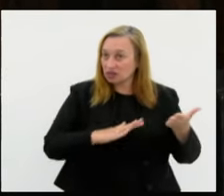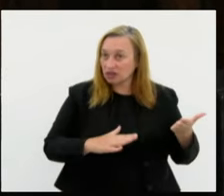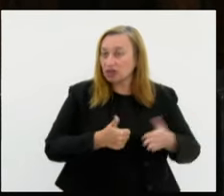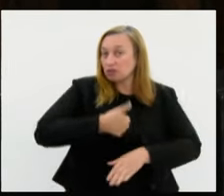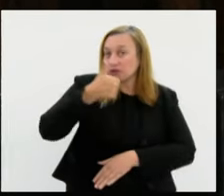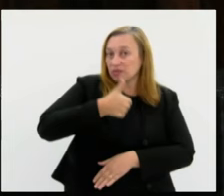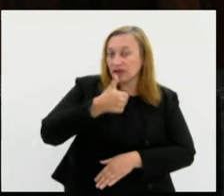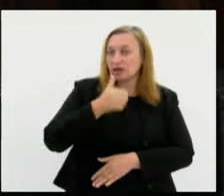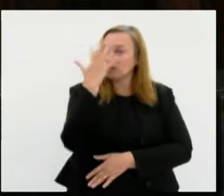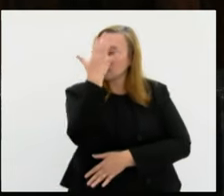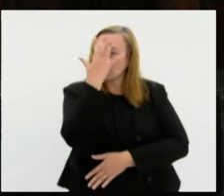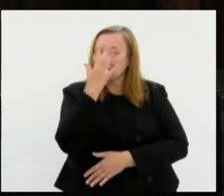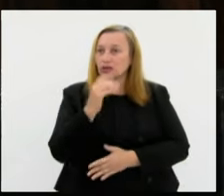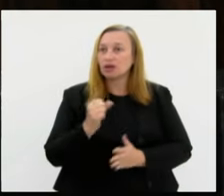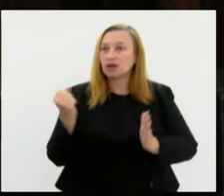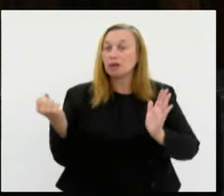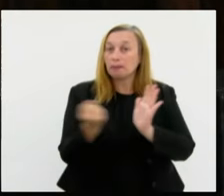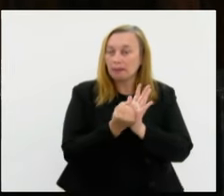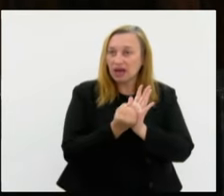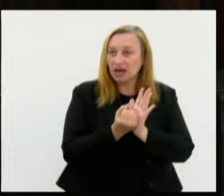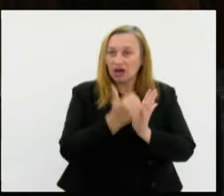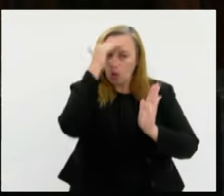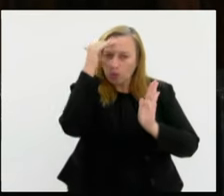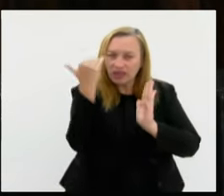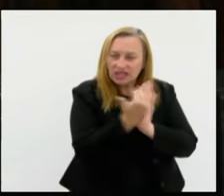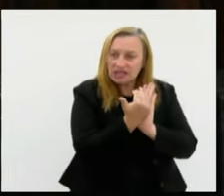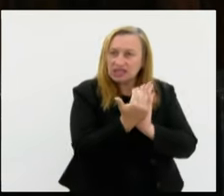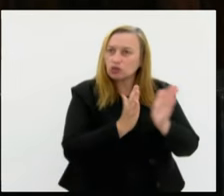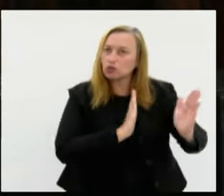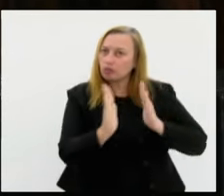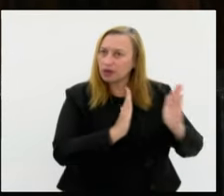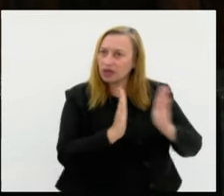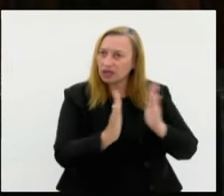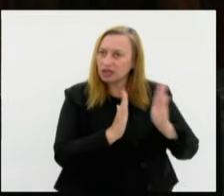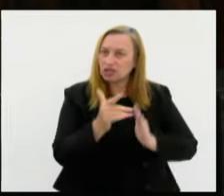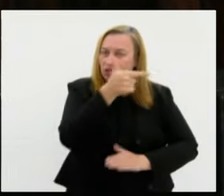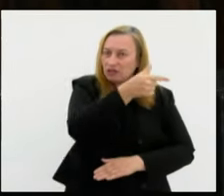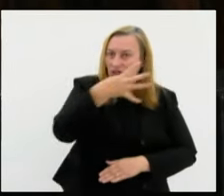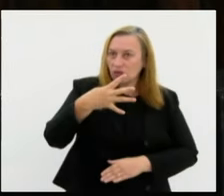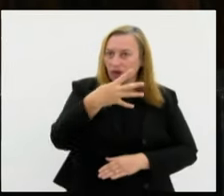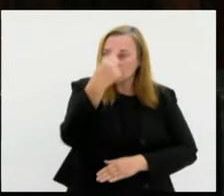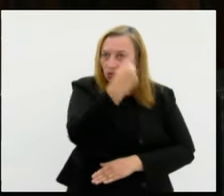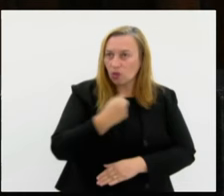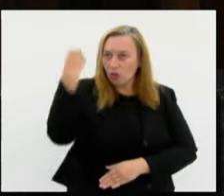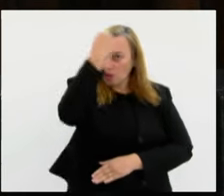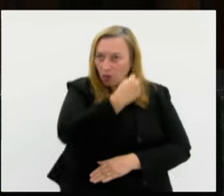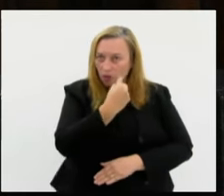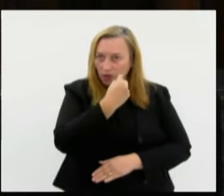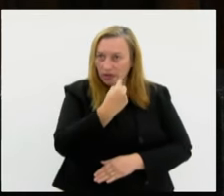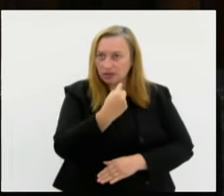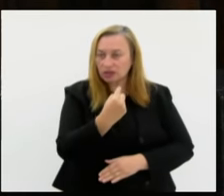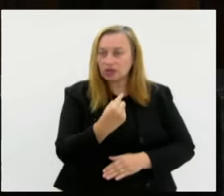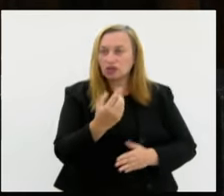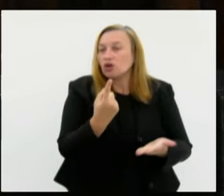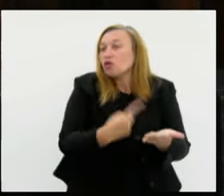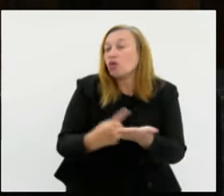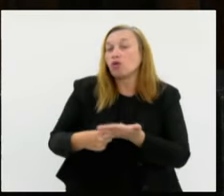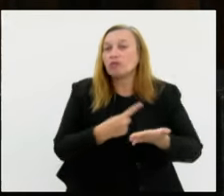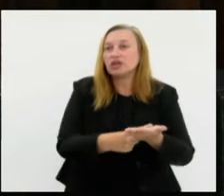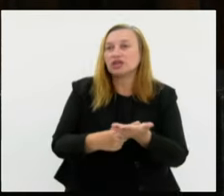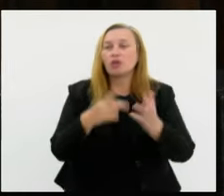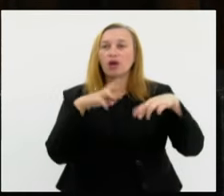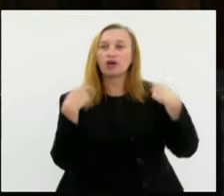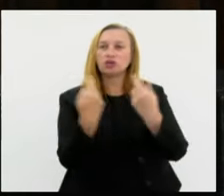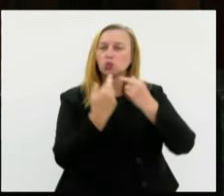de fevereiro, a CCJ marca, respeitando o prazo regimental de 24 horas, a CCJ marca uma reunião